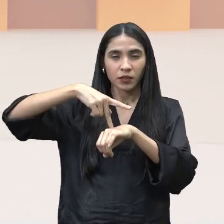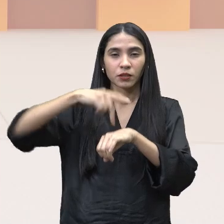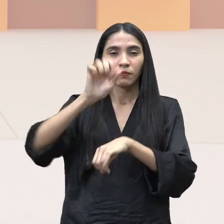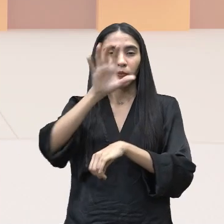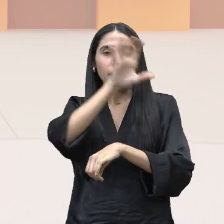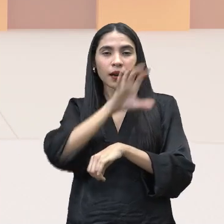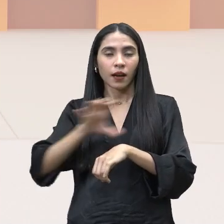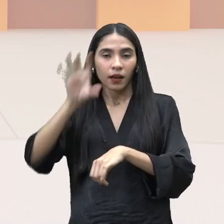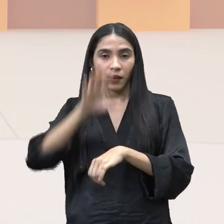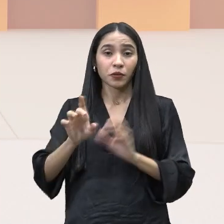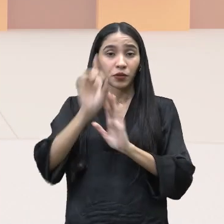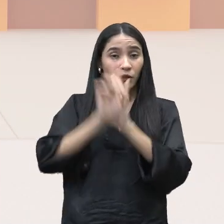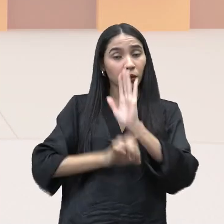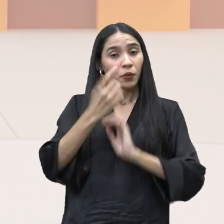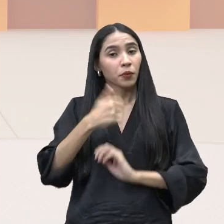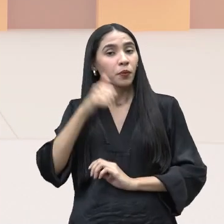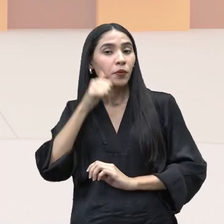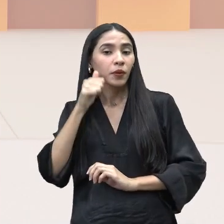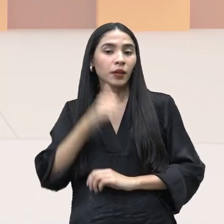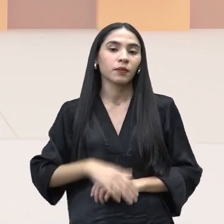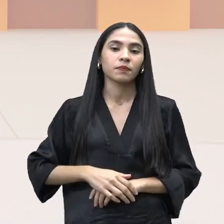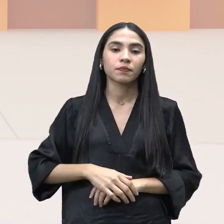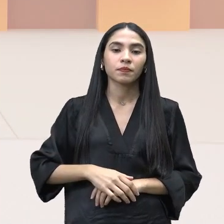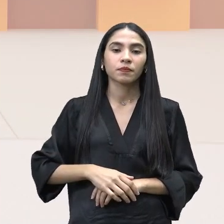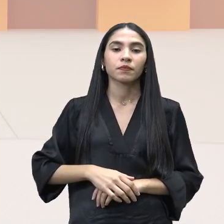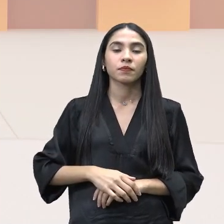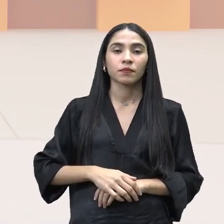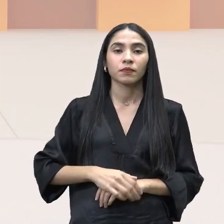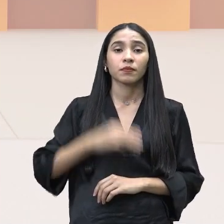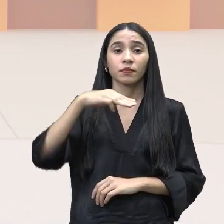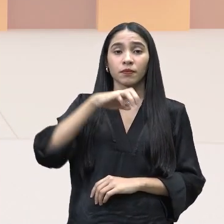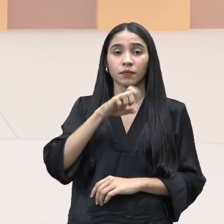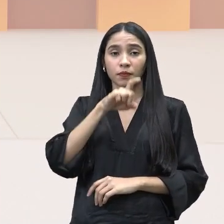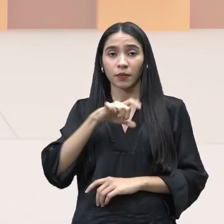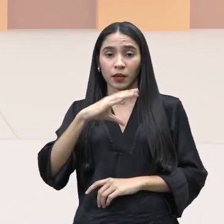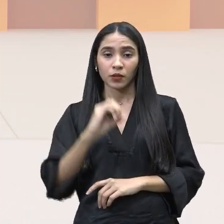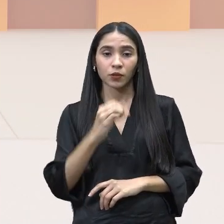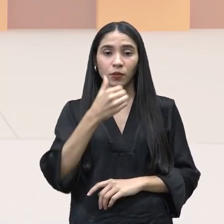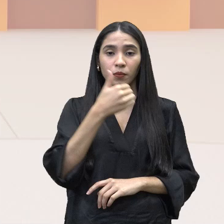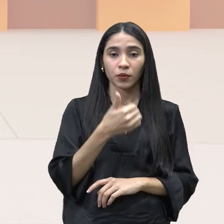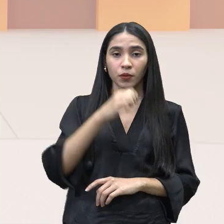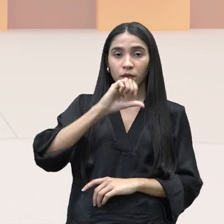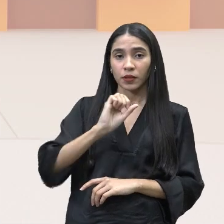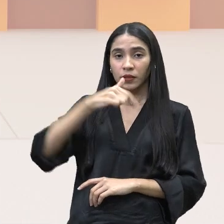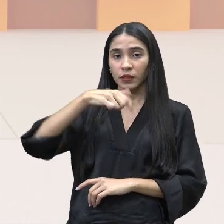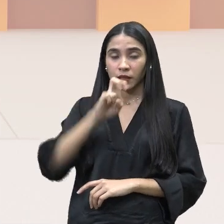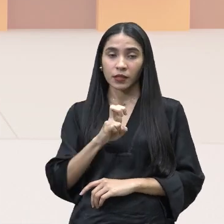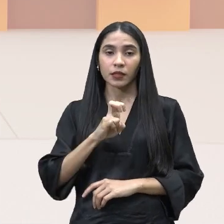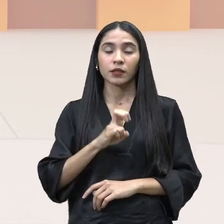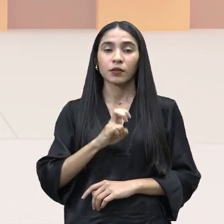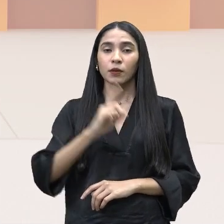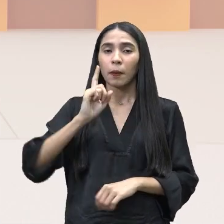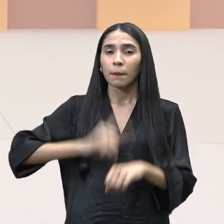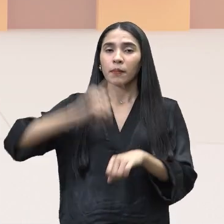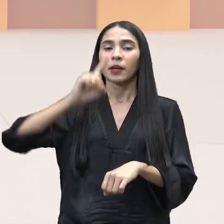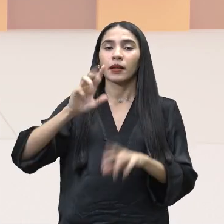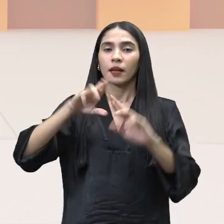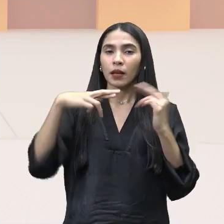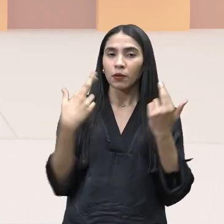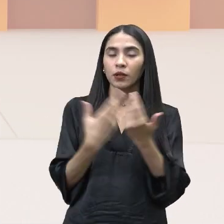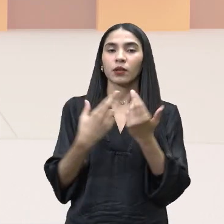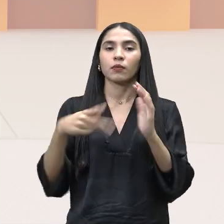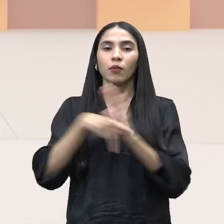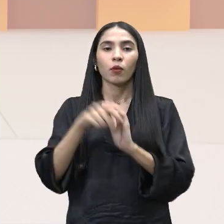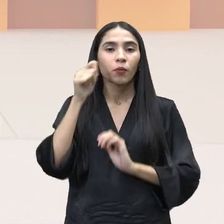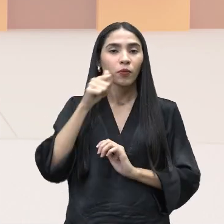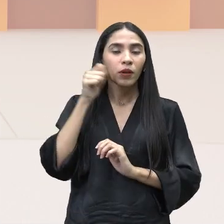internacionais pelos direitos da mulher. Primeiro, México, em 1975. Houve a realização da primeira Conferência Mundial da Mulher